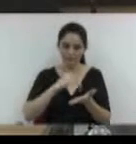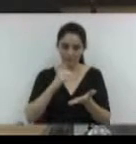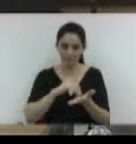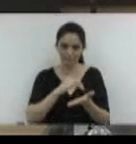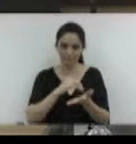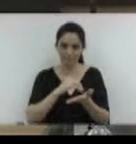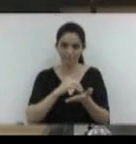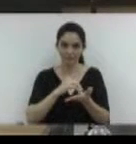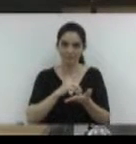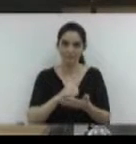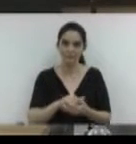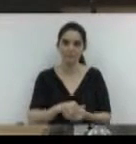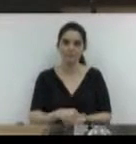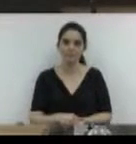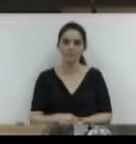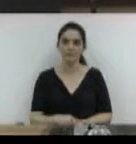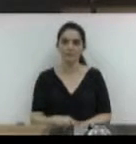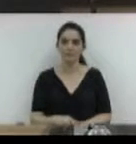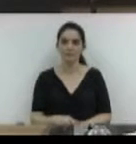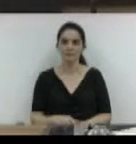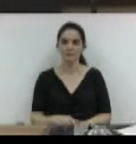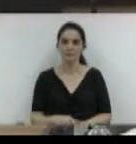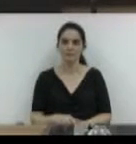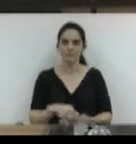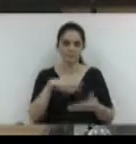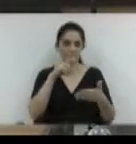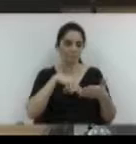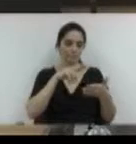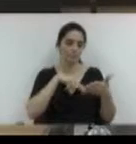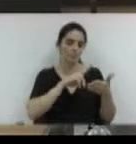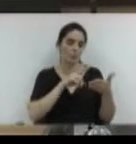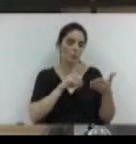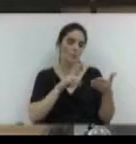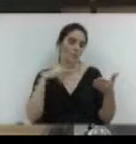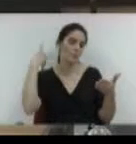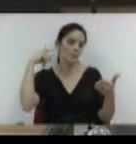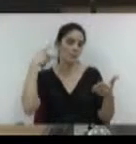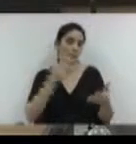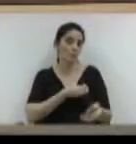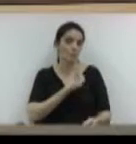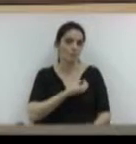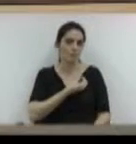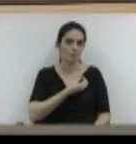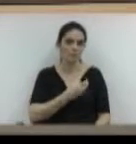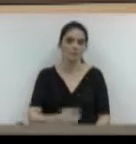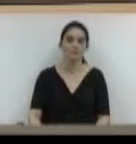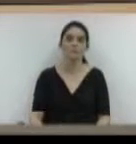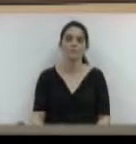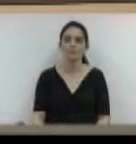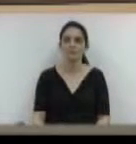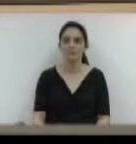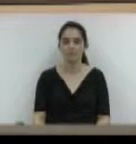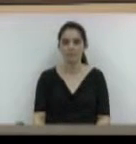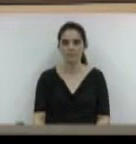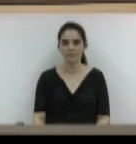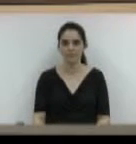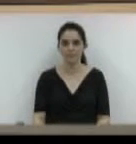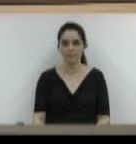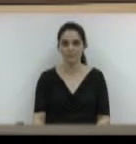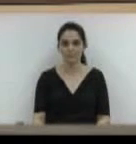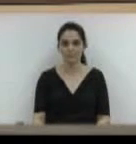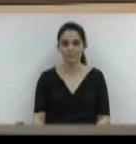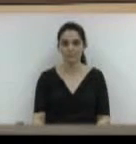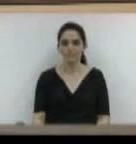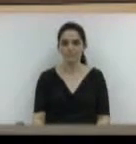a conferência dos vereadores em plenário, sendo que alguns já responderam, mas